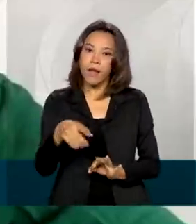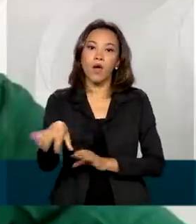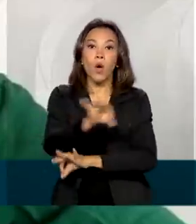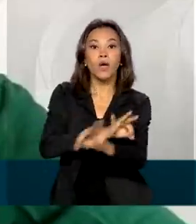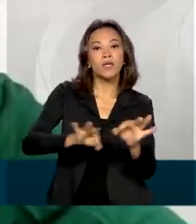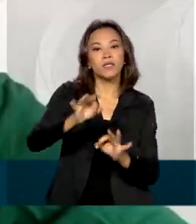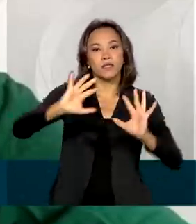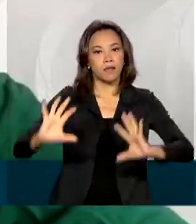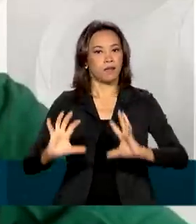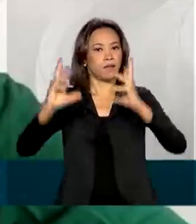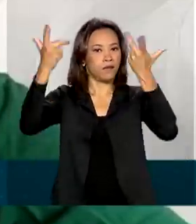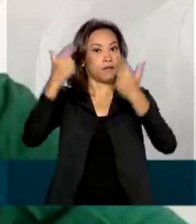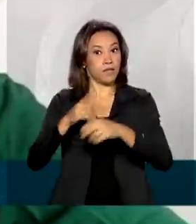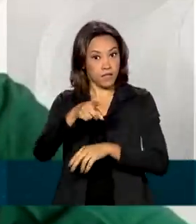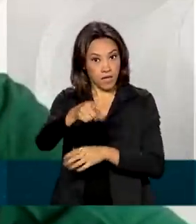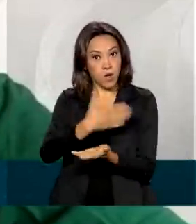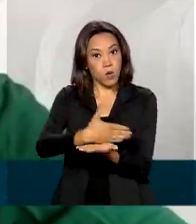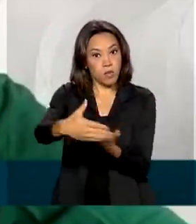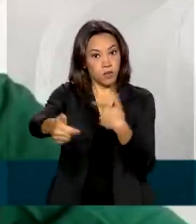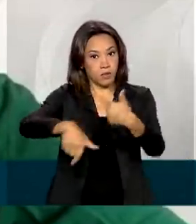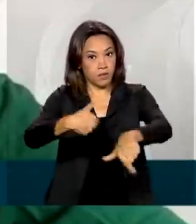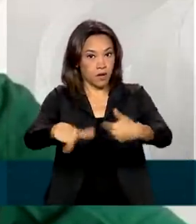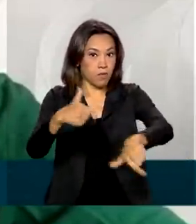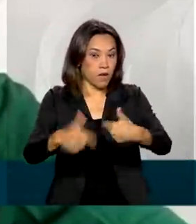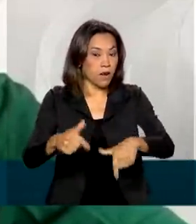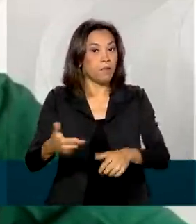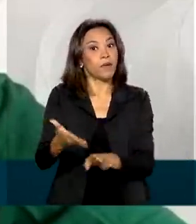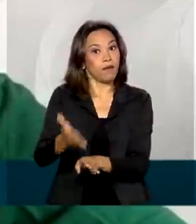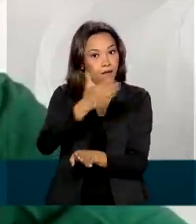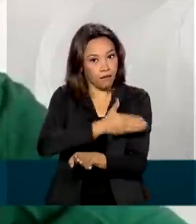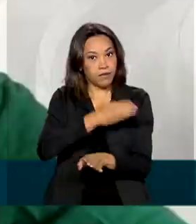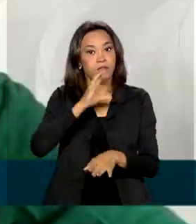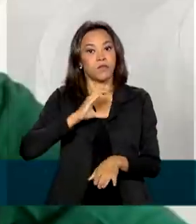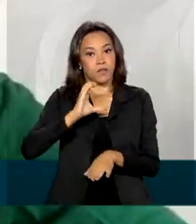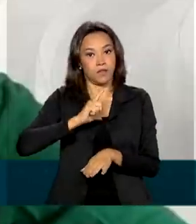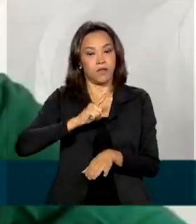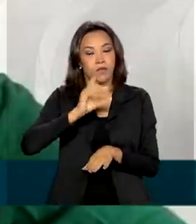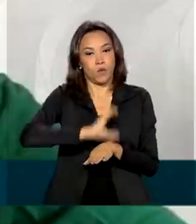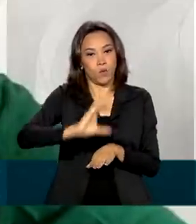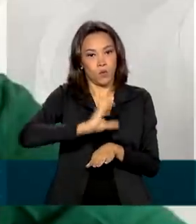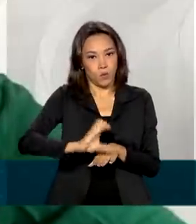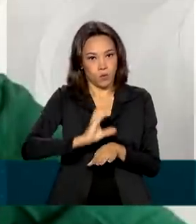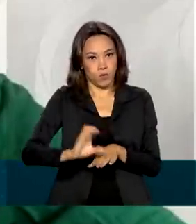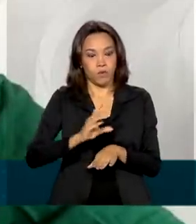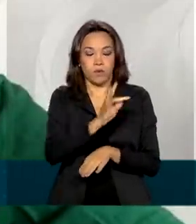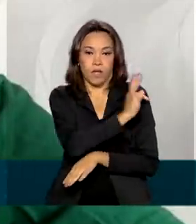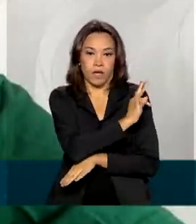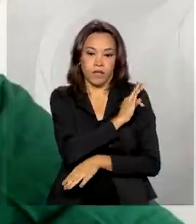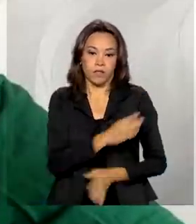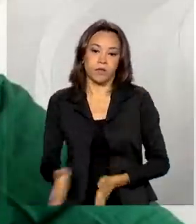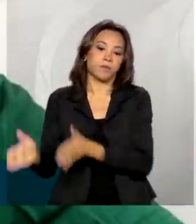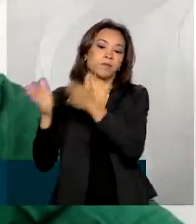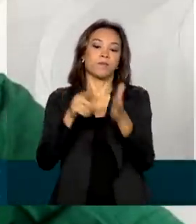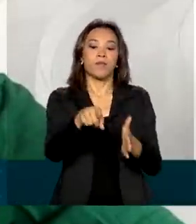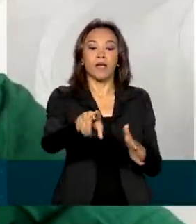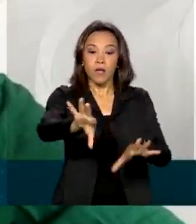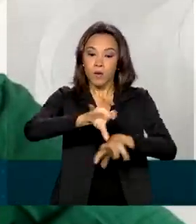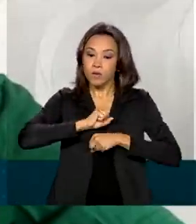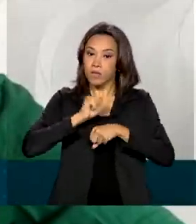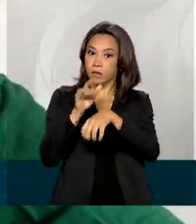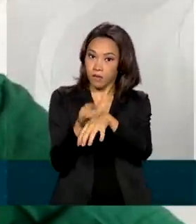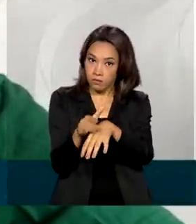e entrou no mercado de trabalho depois de fazer um curso técnico eu consegui uma infecção muito rápida no mercado de trabalho